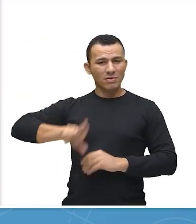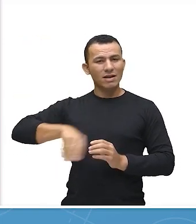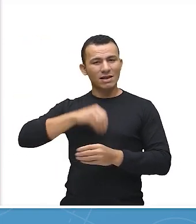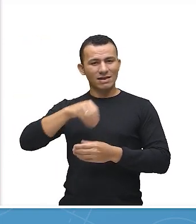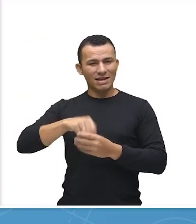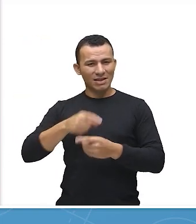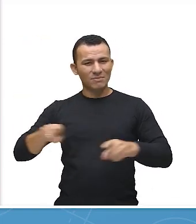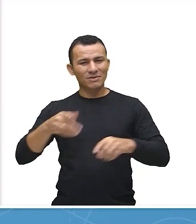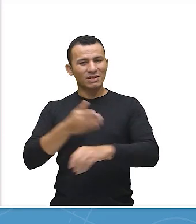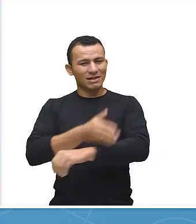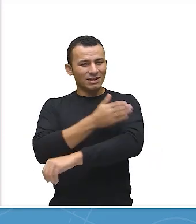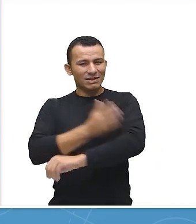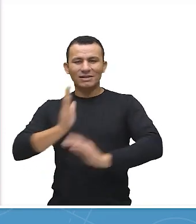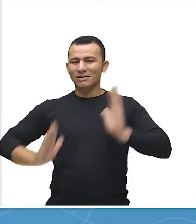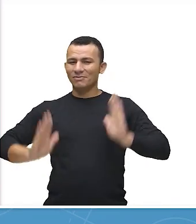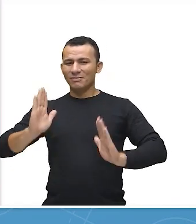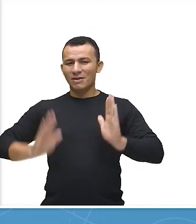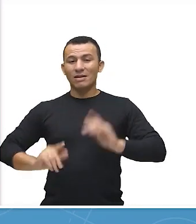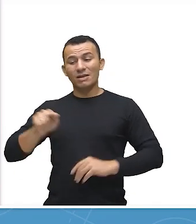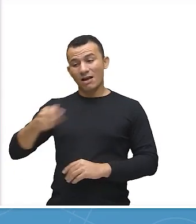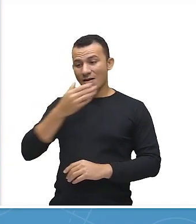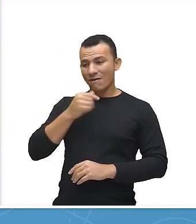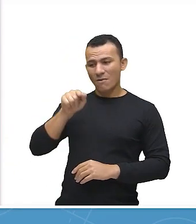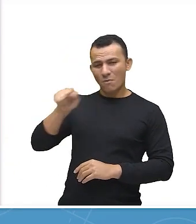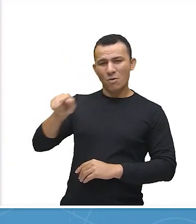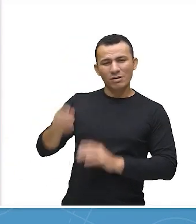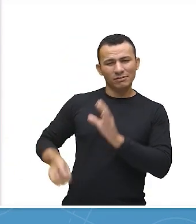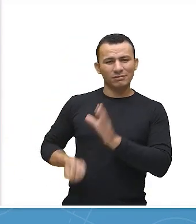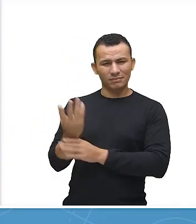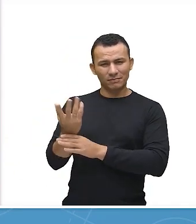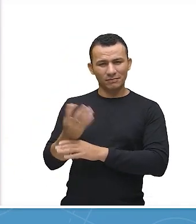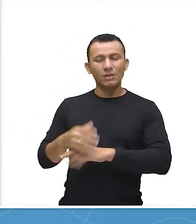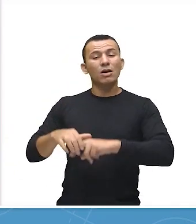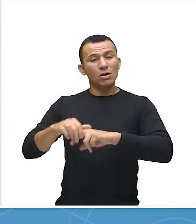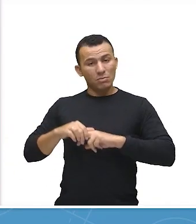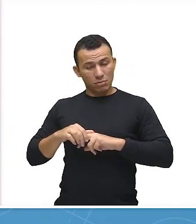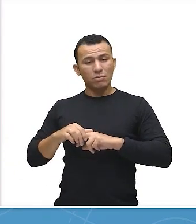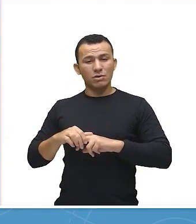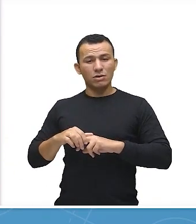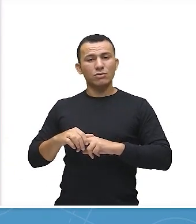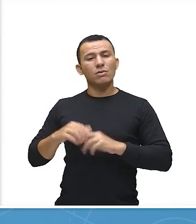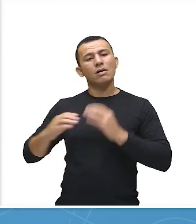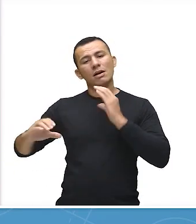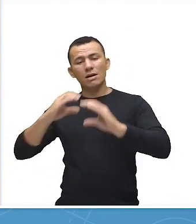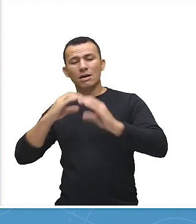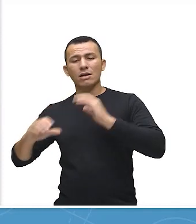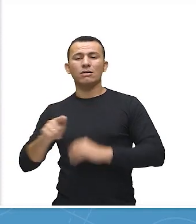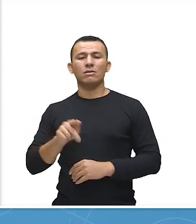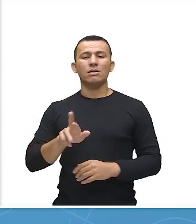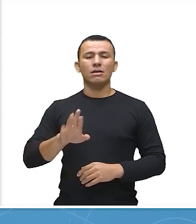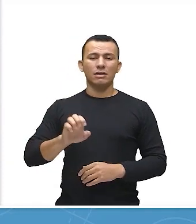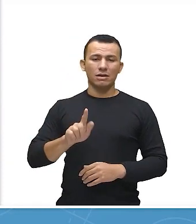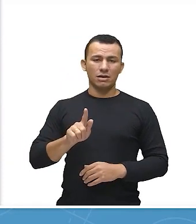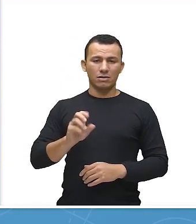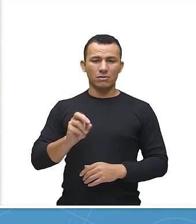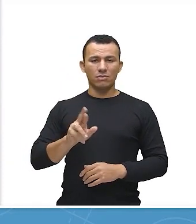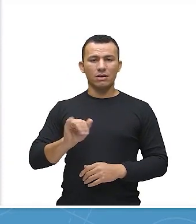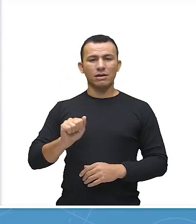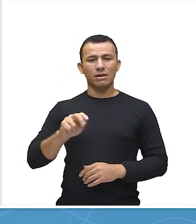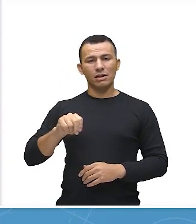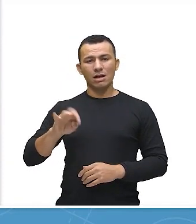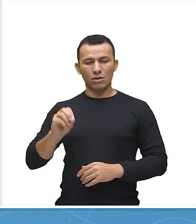Hoje em dia é até difícil a gente achar canto gregoriano, né? Então, segundo a aula que nós tivemos, os cantos gregorianos criados por